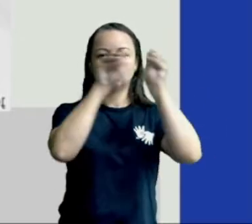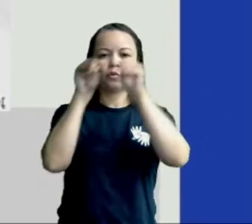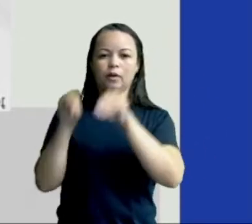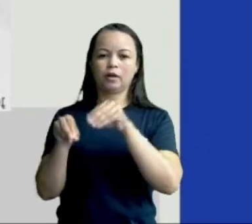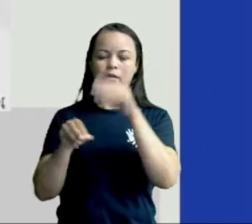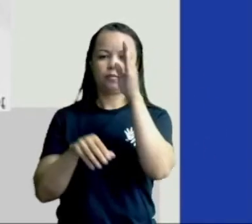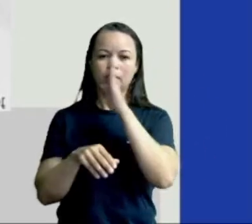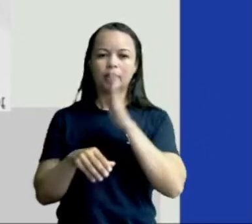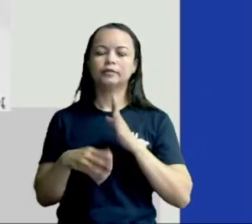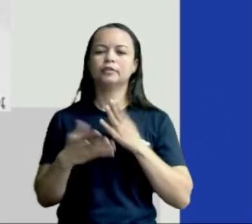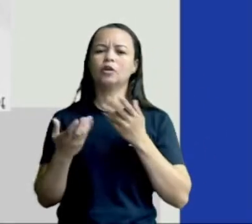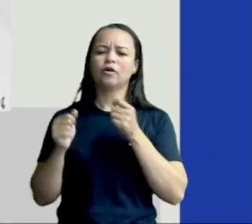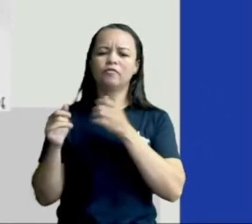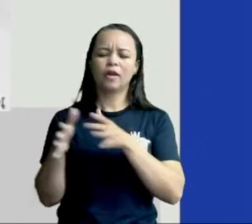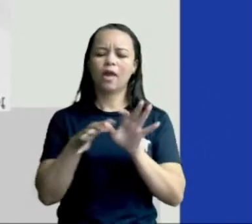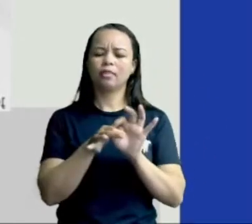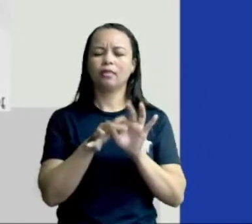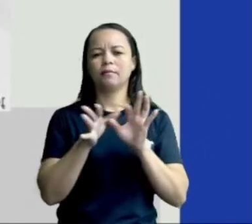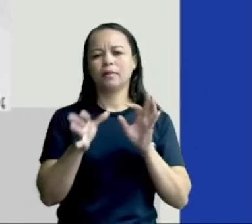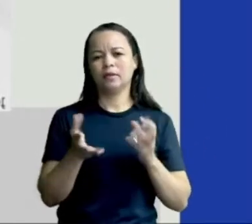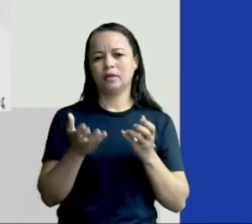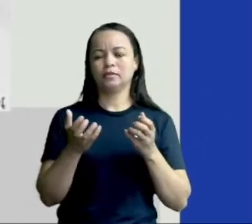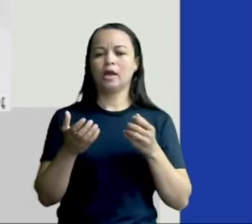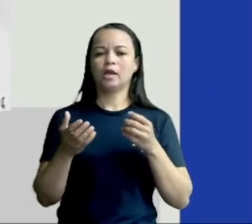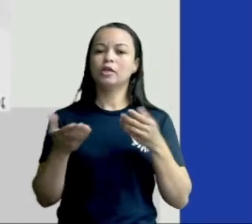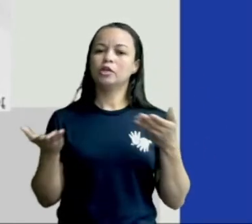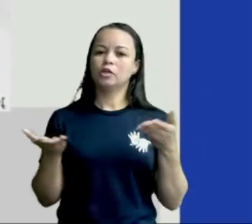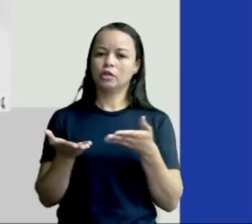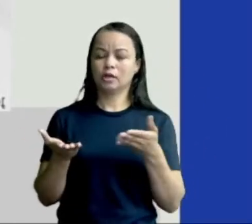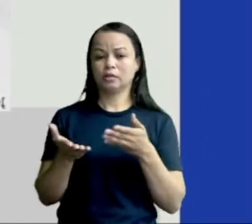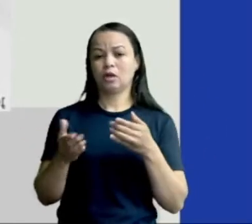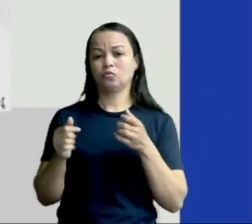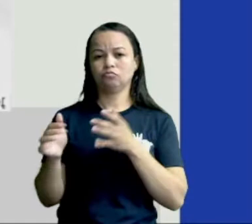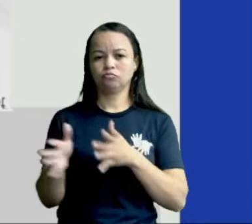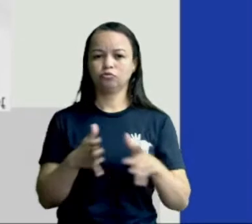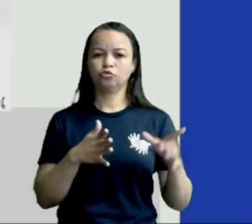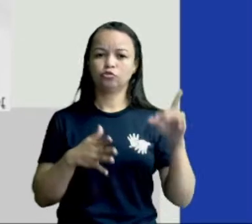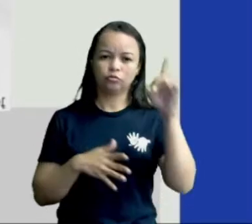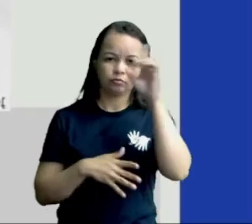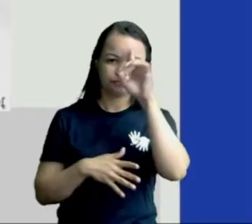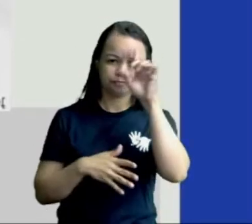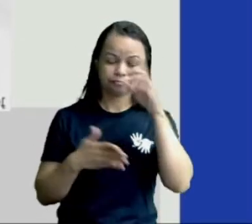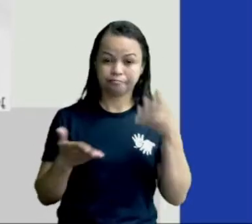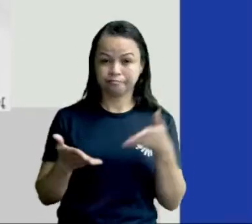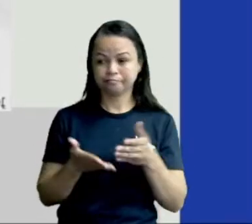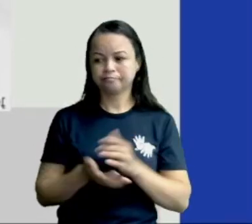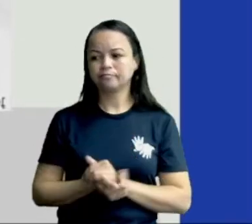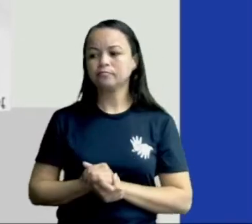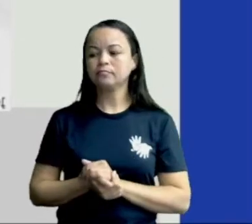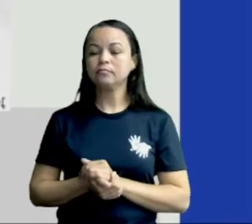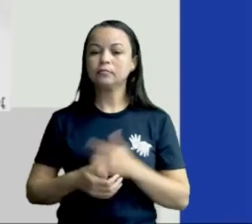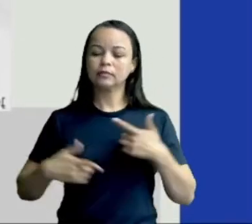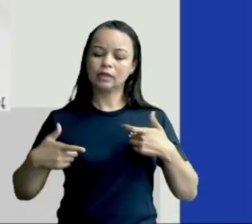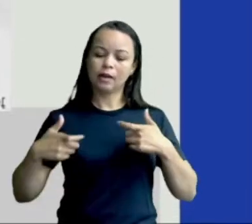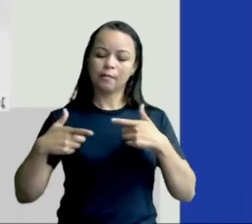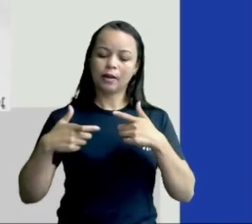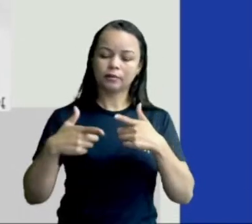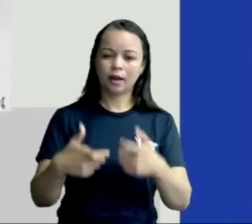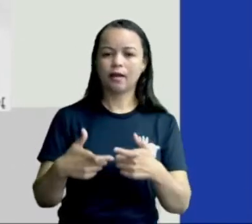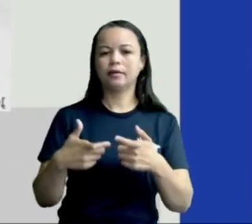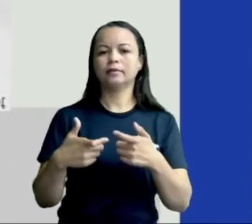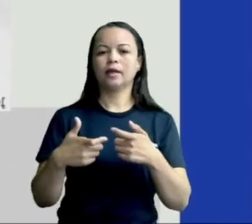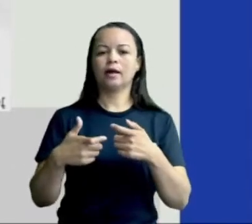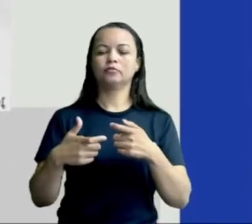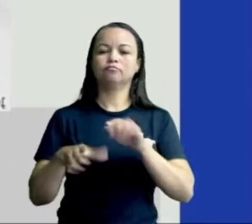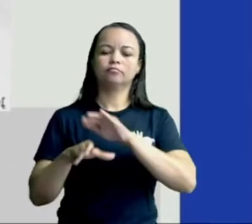período republicano e os dias que estamos atualmente. Então, a Batalha das Tabocas, ela aconteceu quando a gente estava no